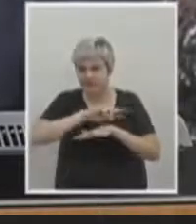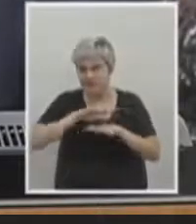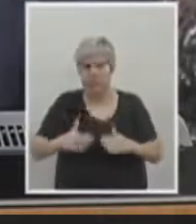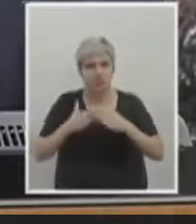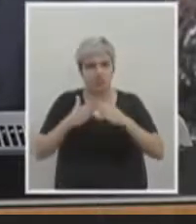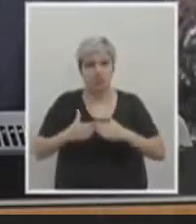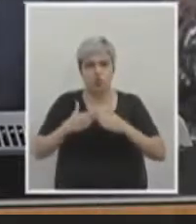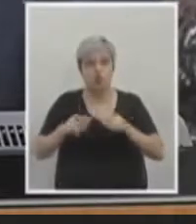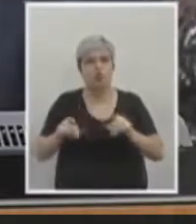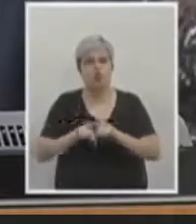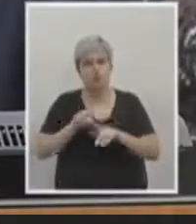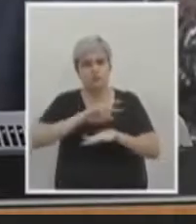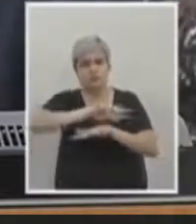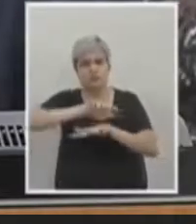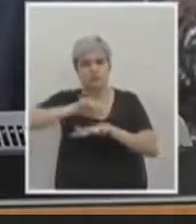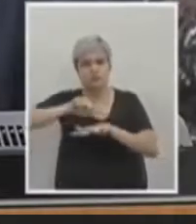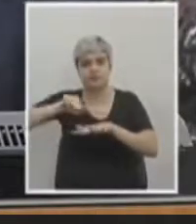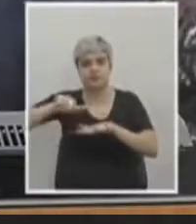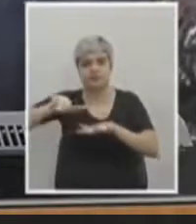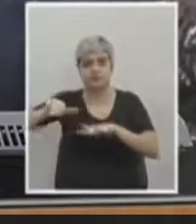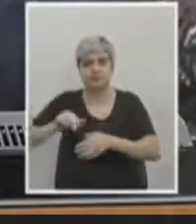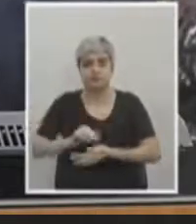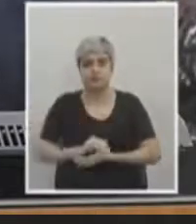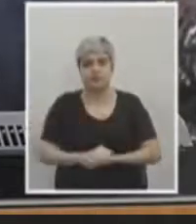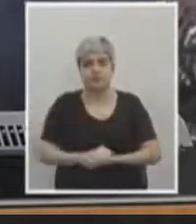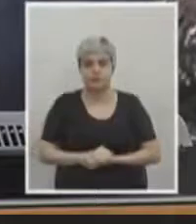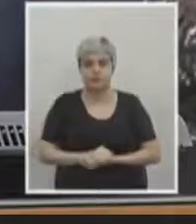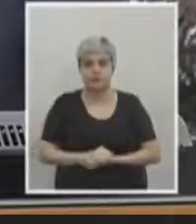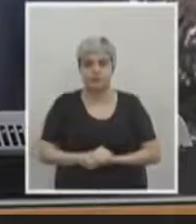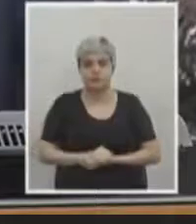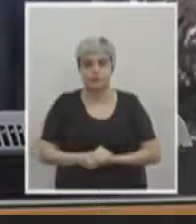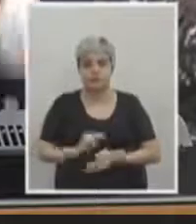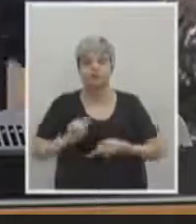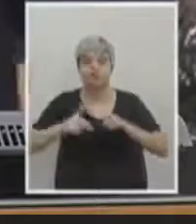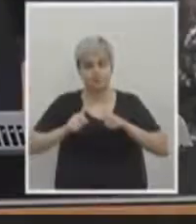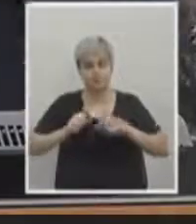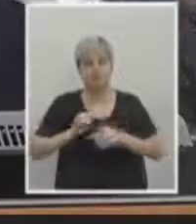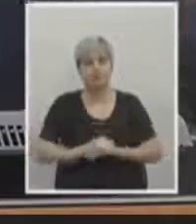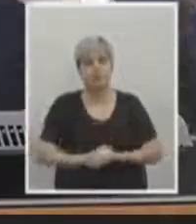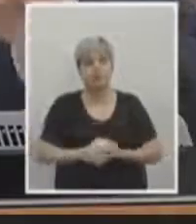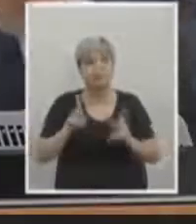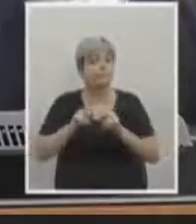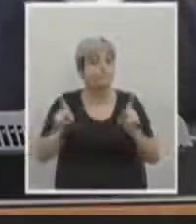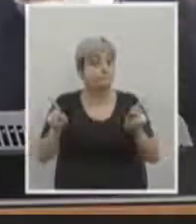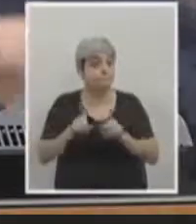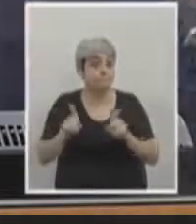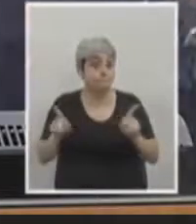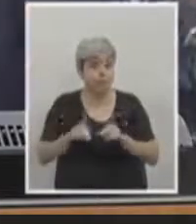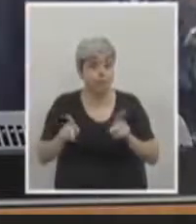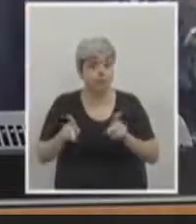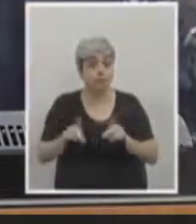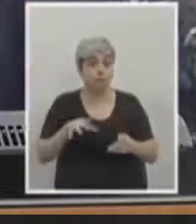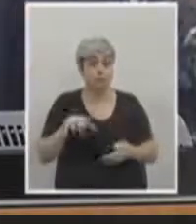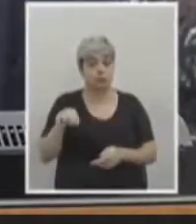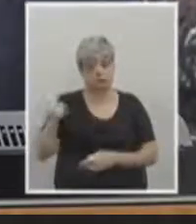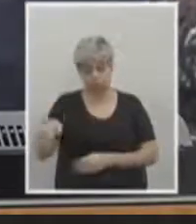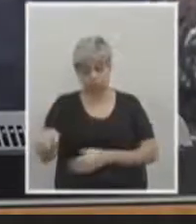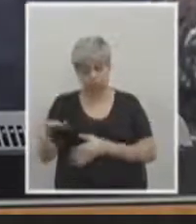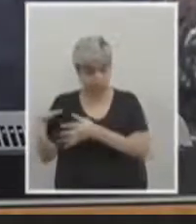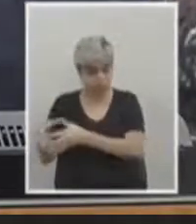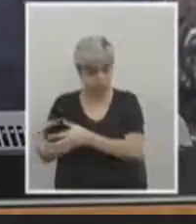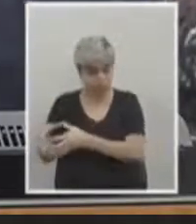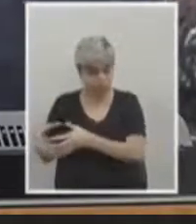Muitos professores especializados nessa área. E volto a repetir, professores designados,